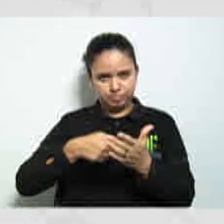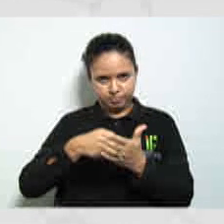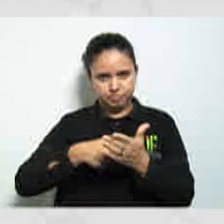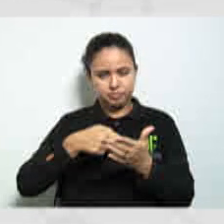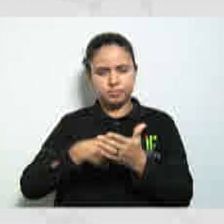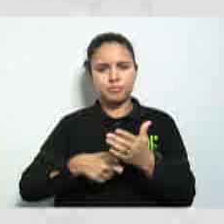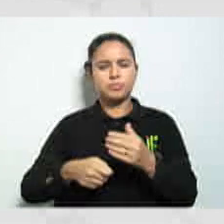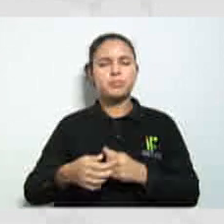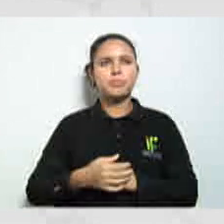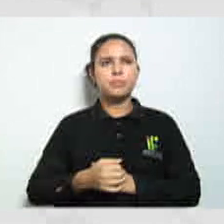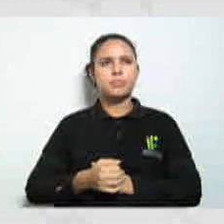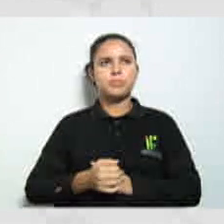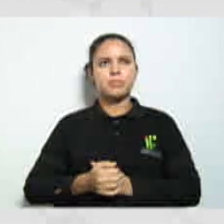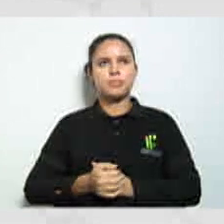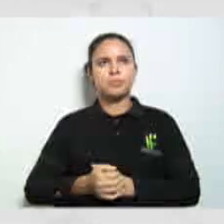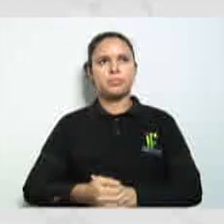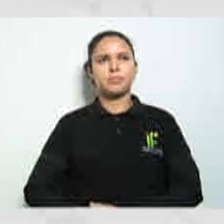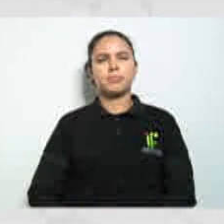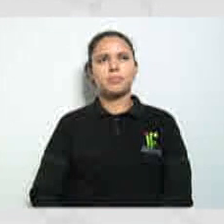obrigações.